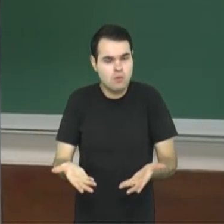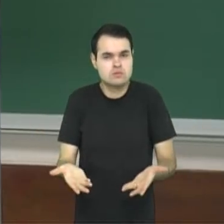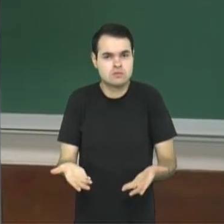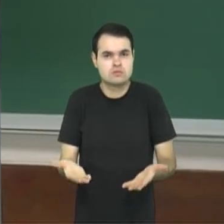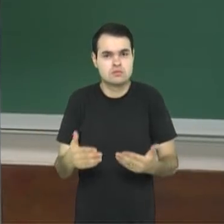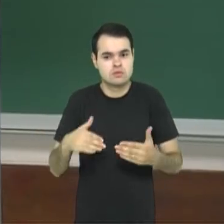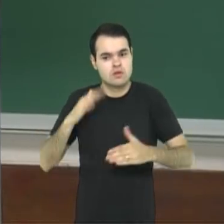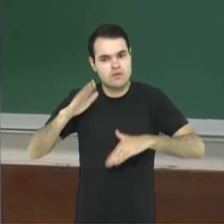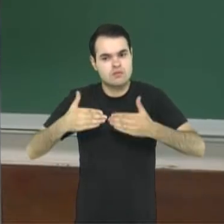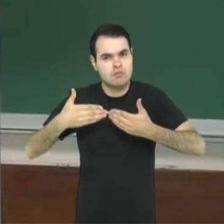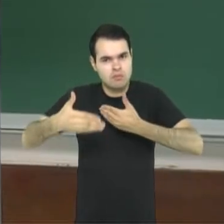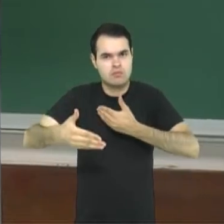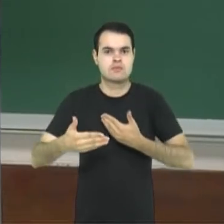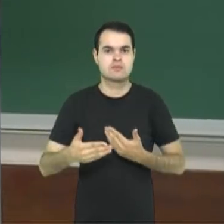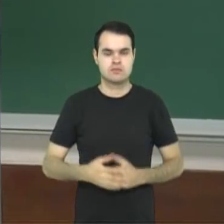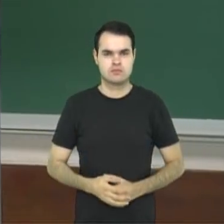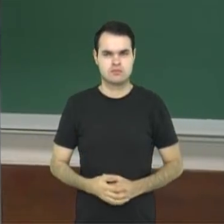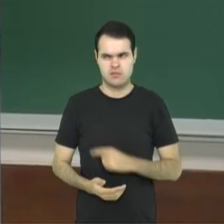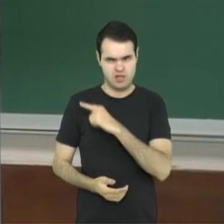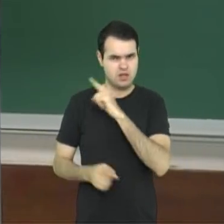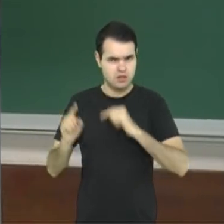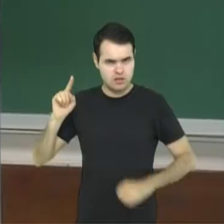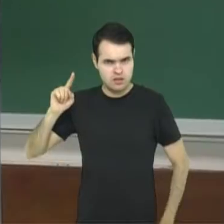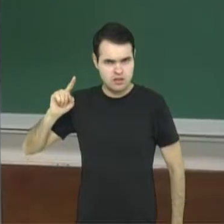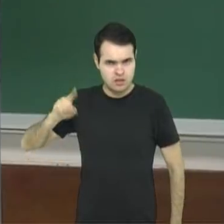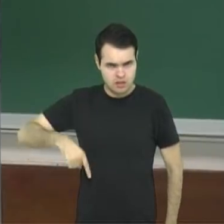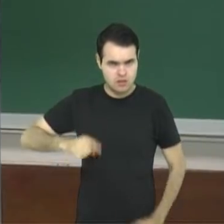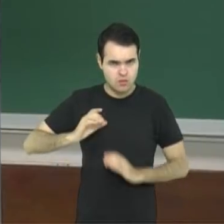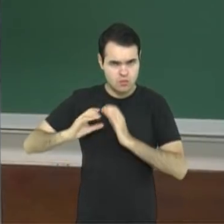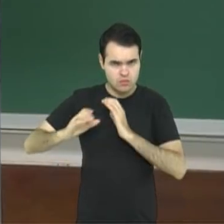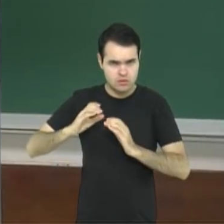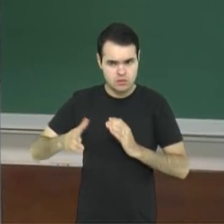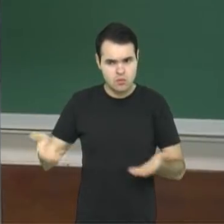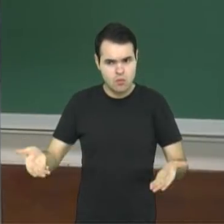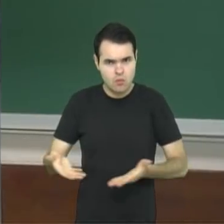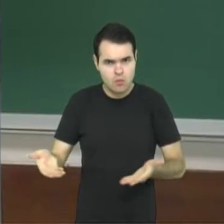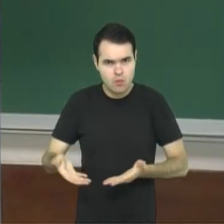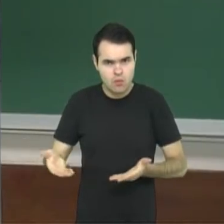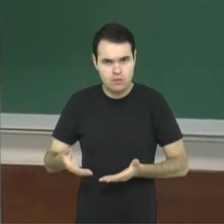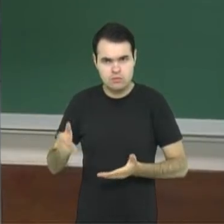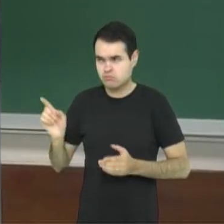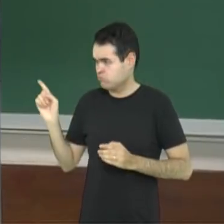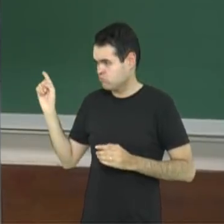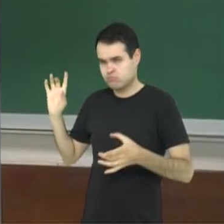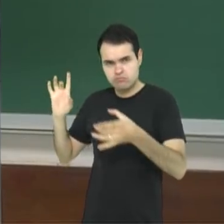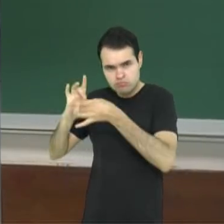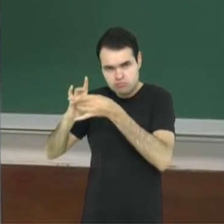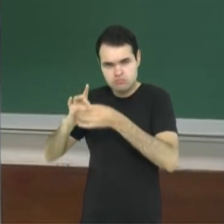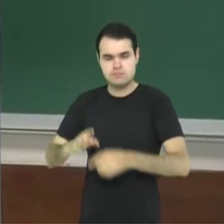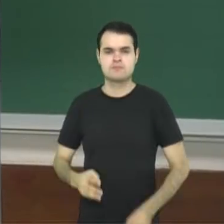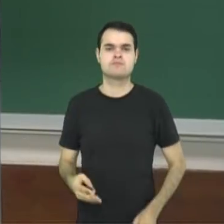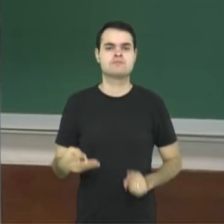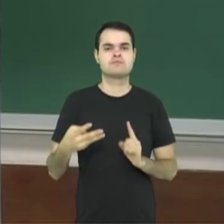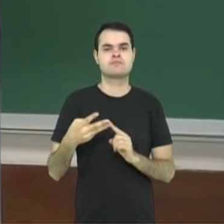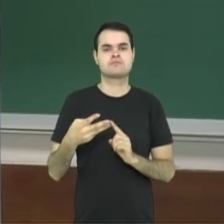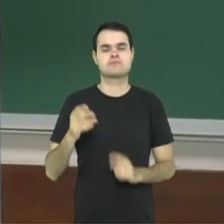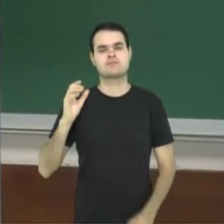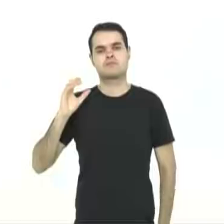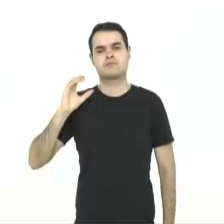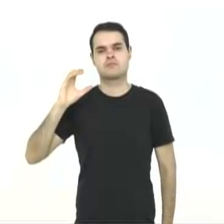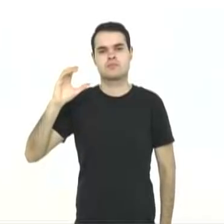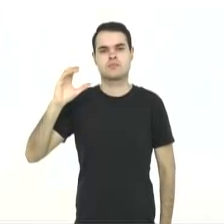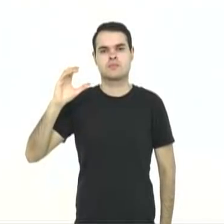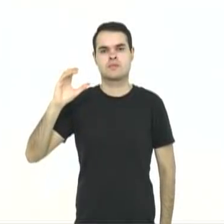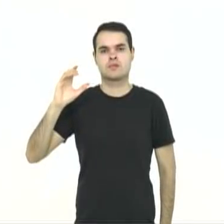até, né? Então, seria esse meio de comunicação que está sendo representado nessa imagem. E, alternativa C,